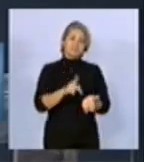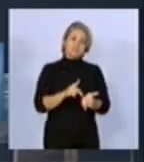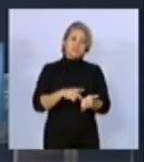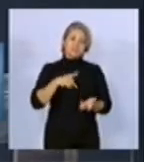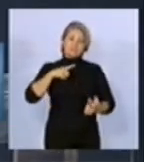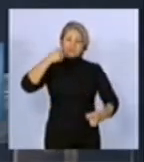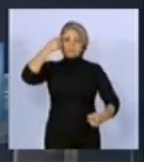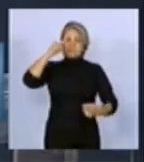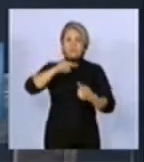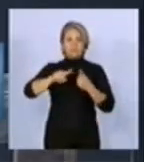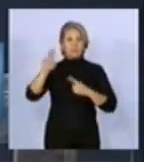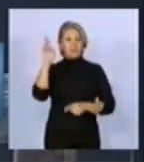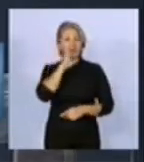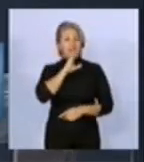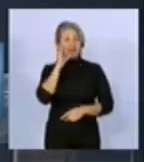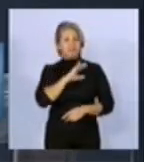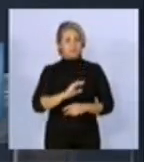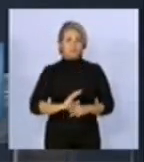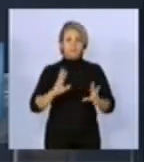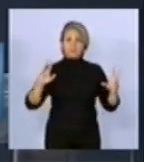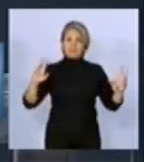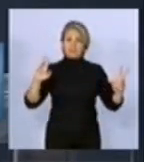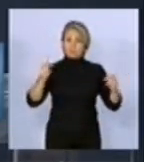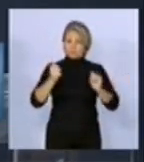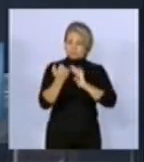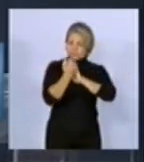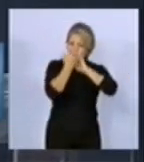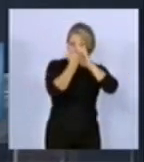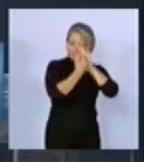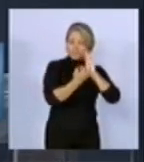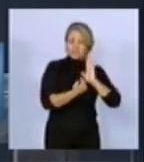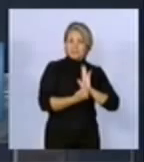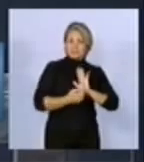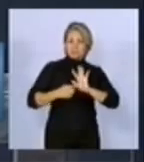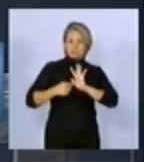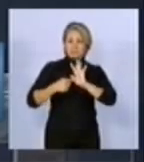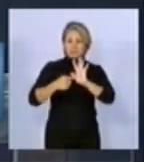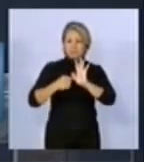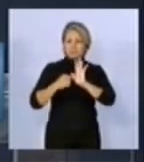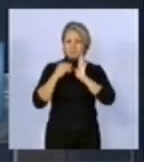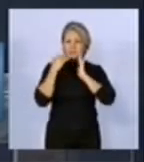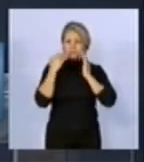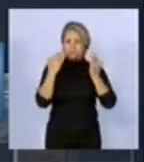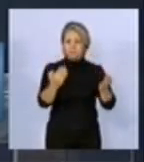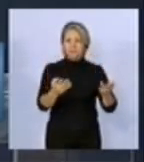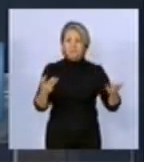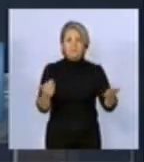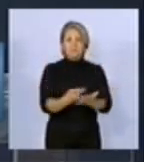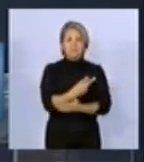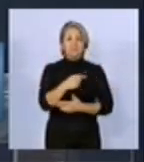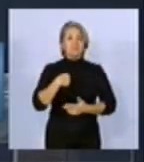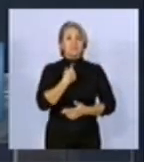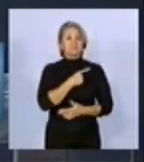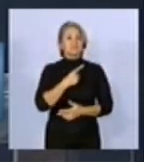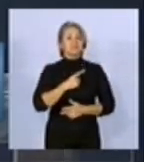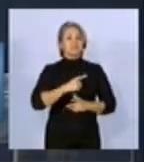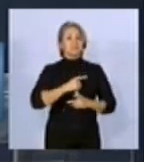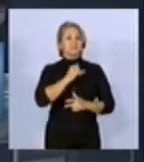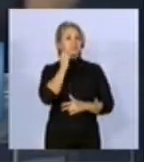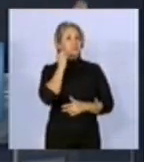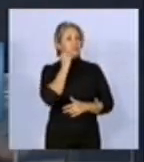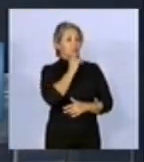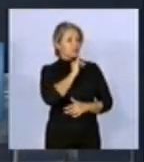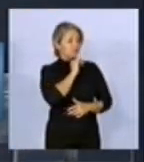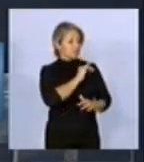objetiva né então dentro de todos os parâmetros e das amostragens realizadas né Nós temos aí uma um exemplo